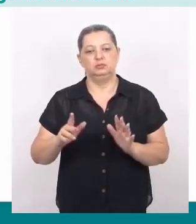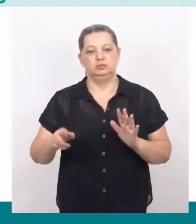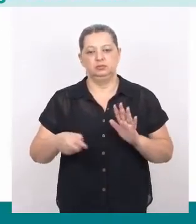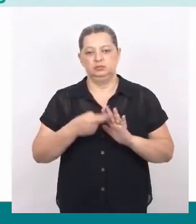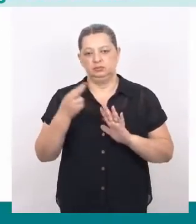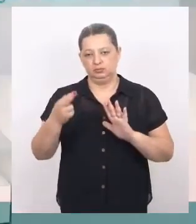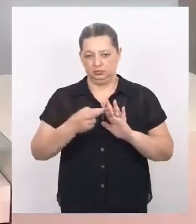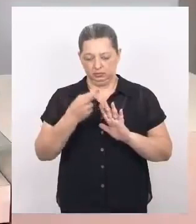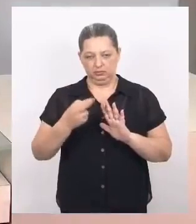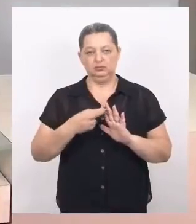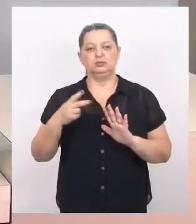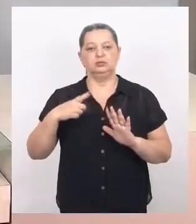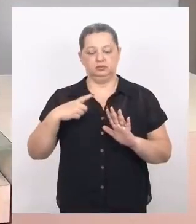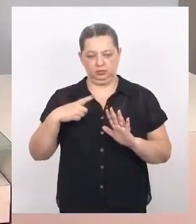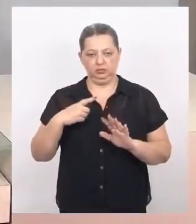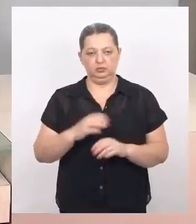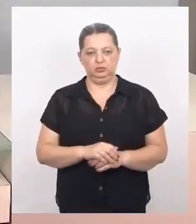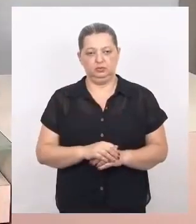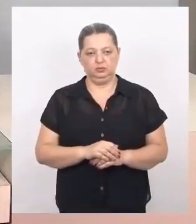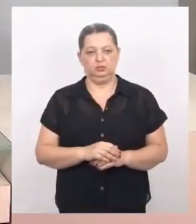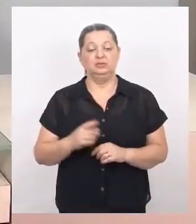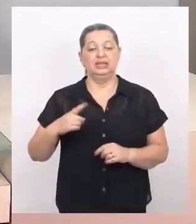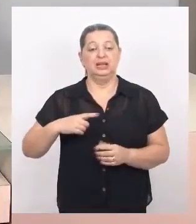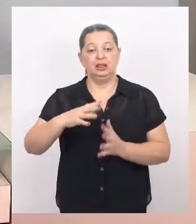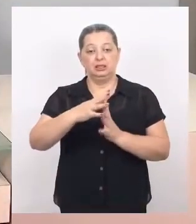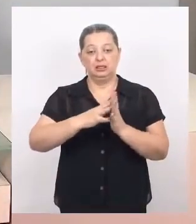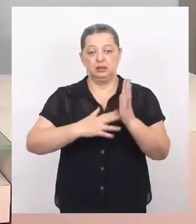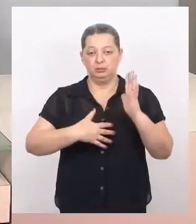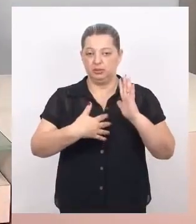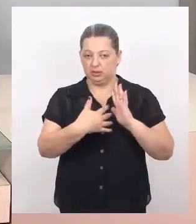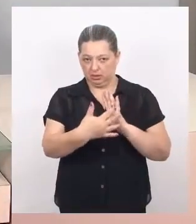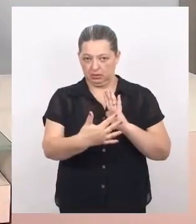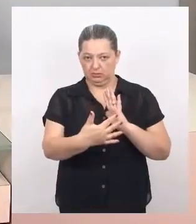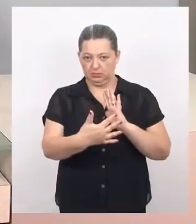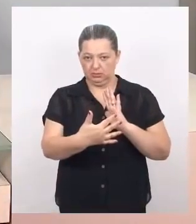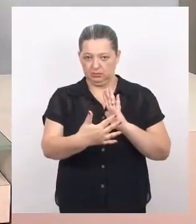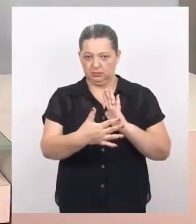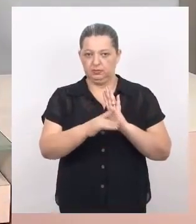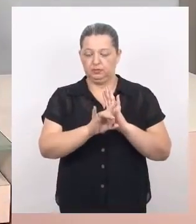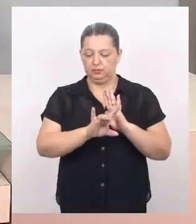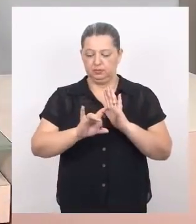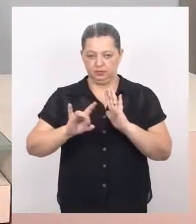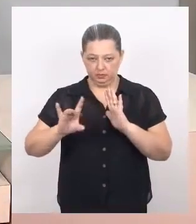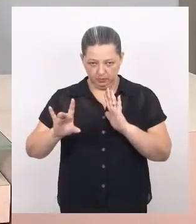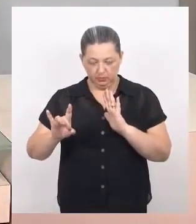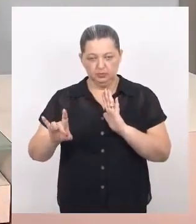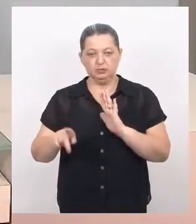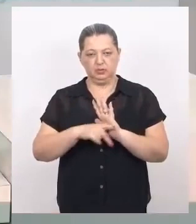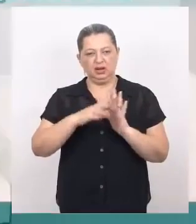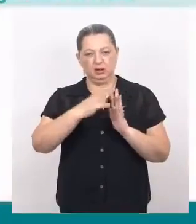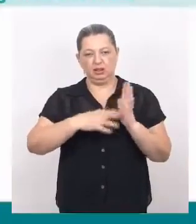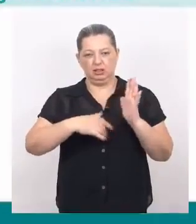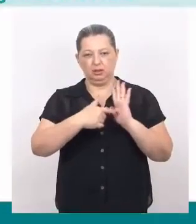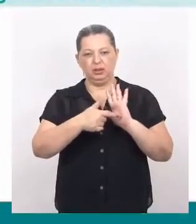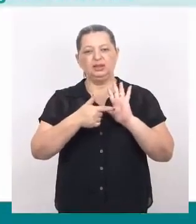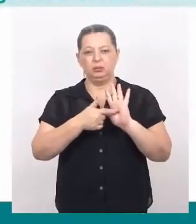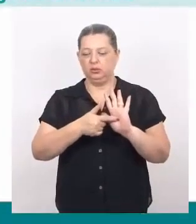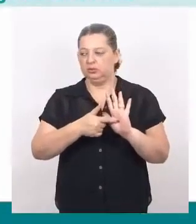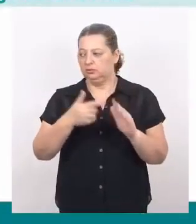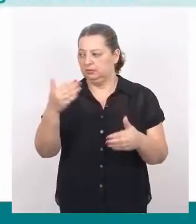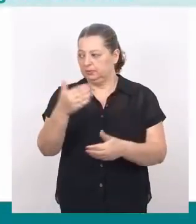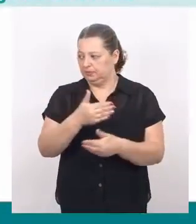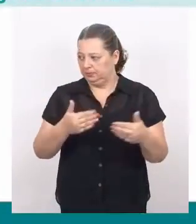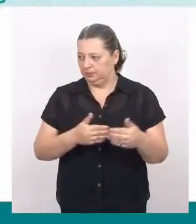na resolução vai ter uma tabela para cada um dessas 3 faixas dessa tabela que vocês estão vendo na tela. O que isso quer